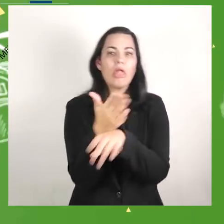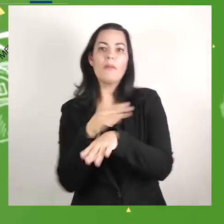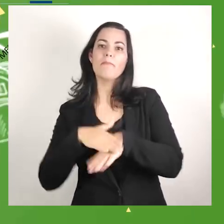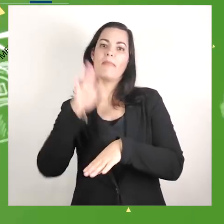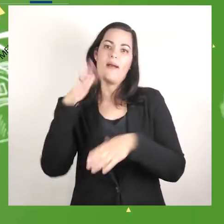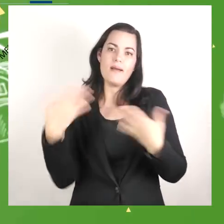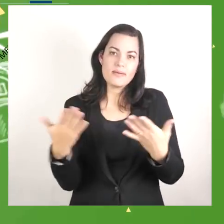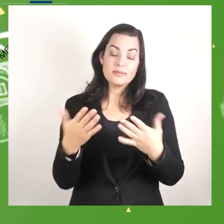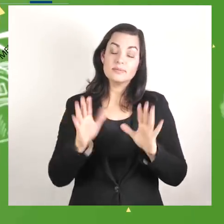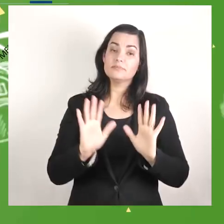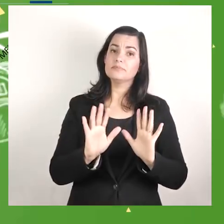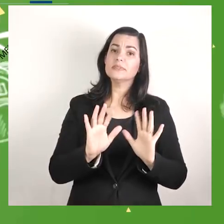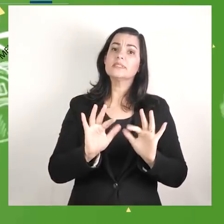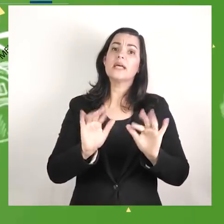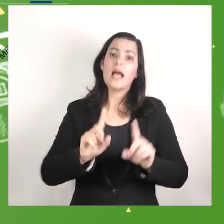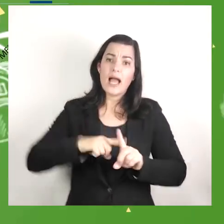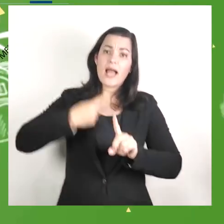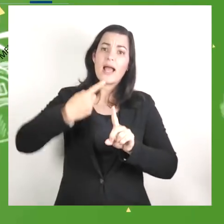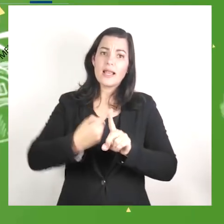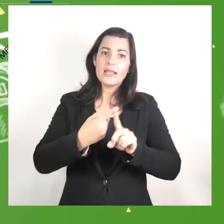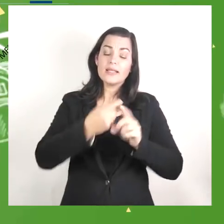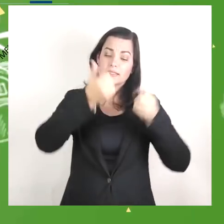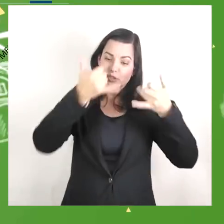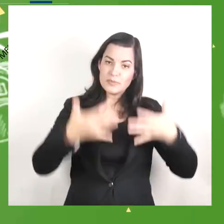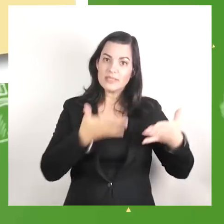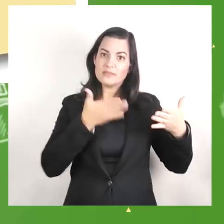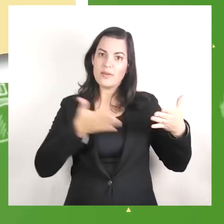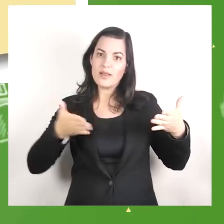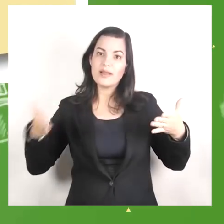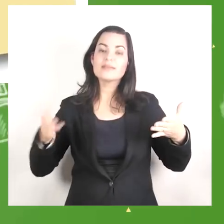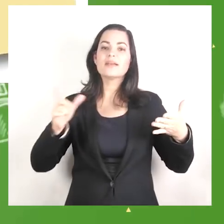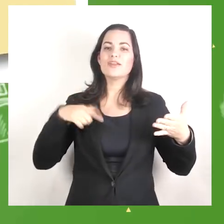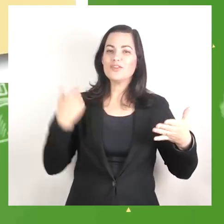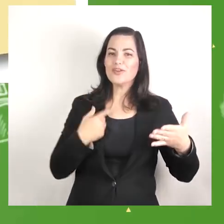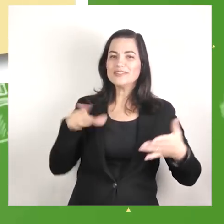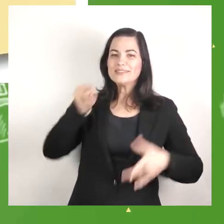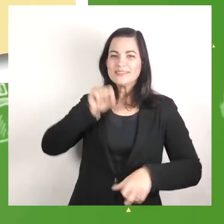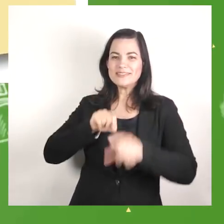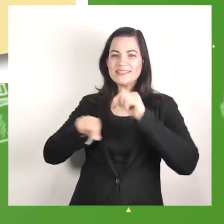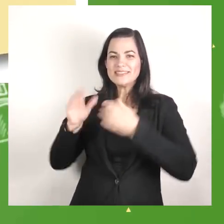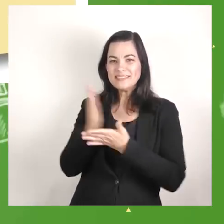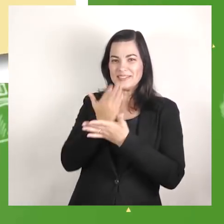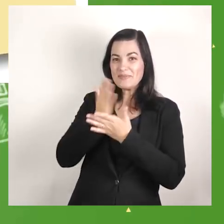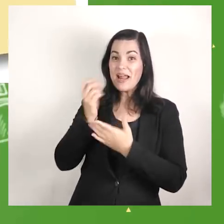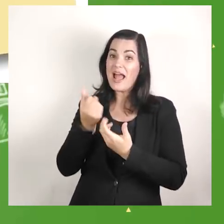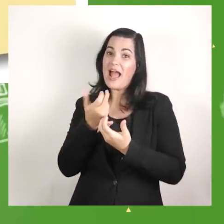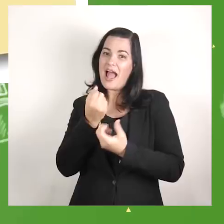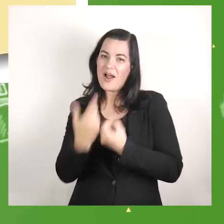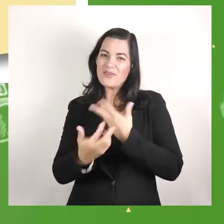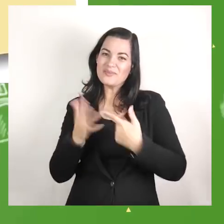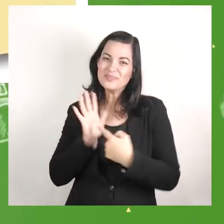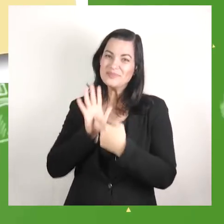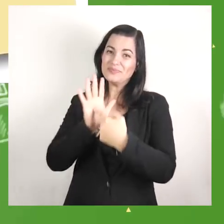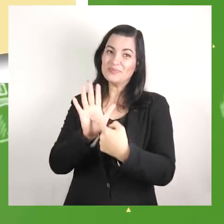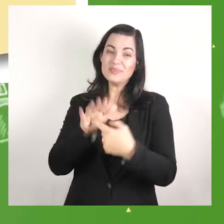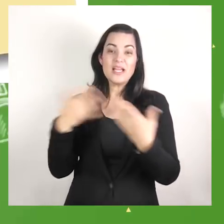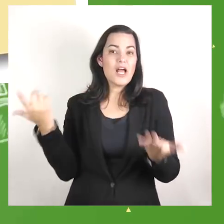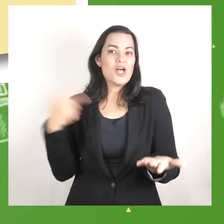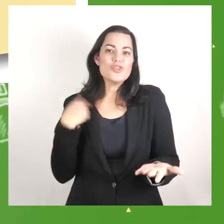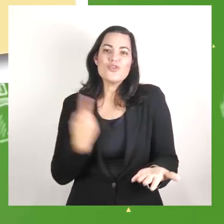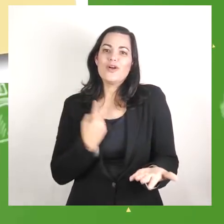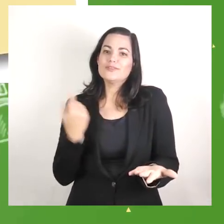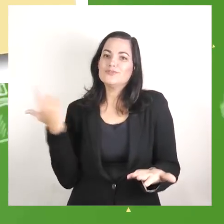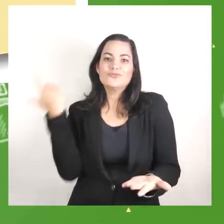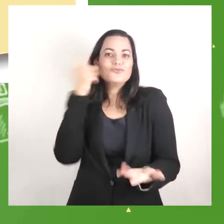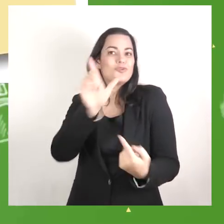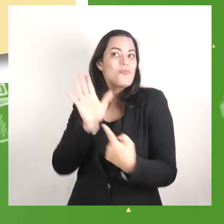dessas que estão aí explicadas no gráfico, nós separamos algumas aqui para compartilhar com vocês. Não